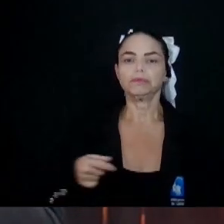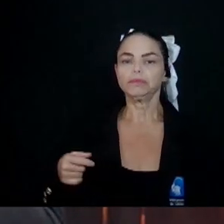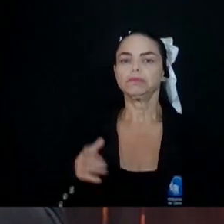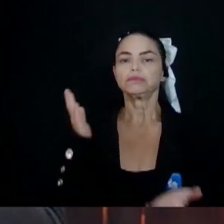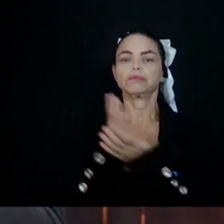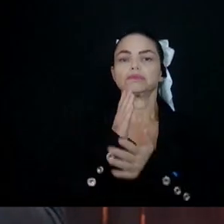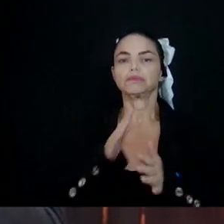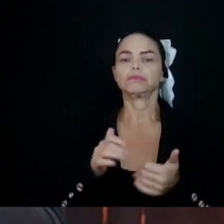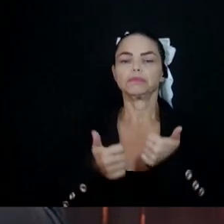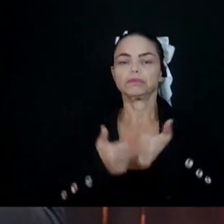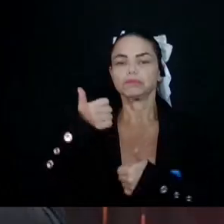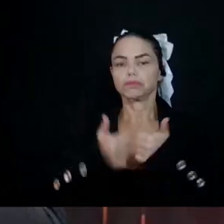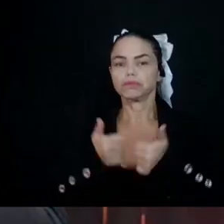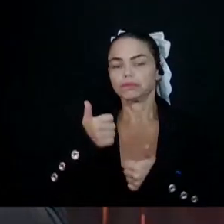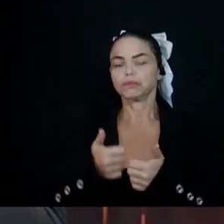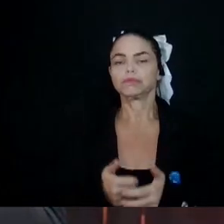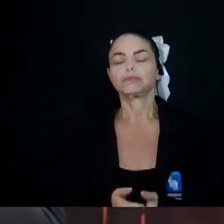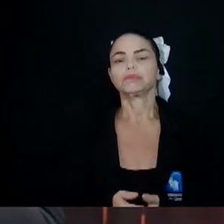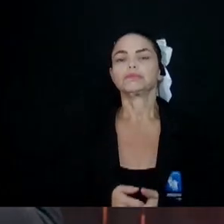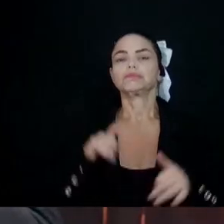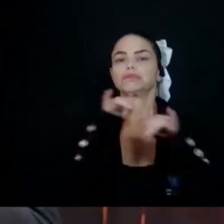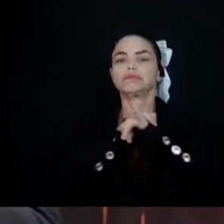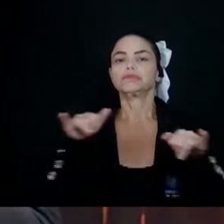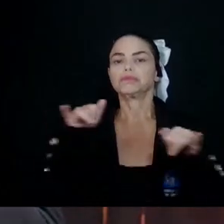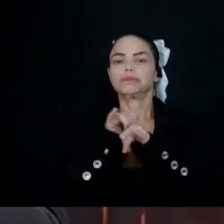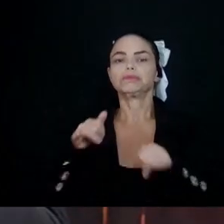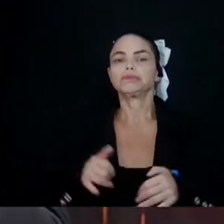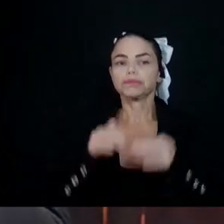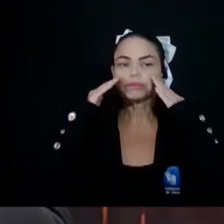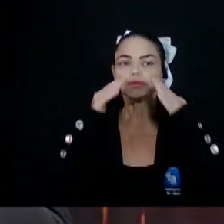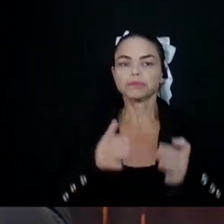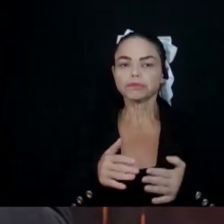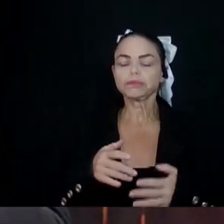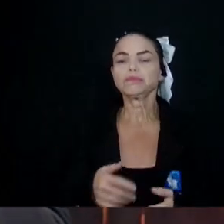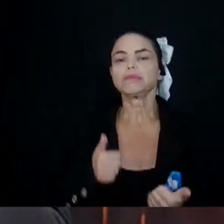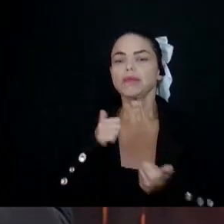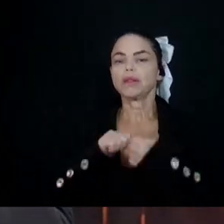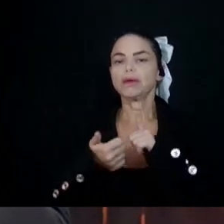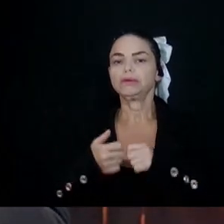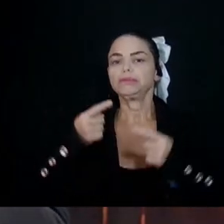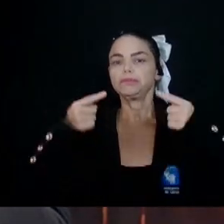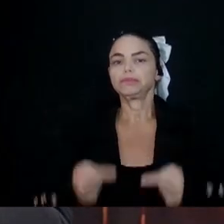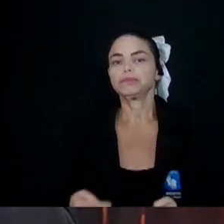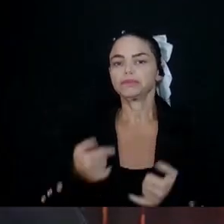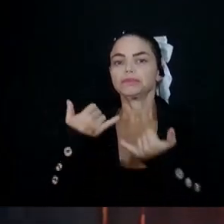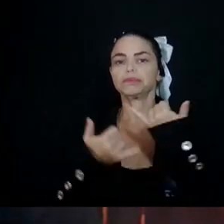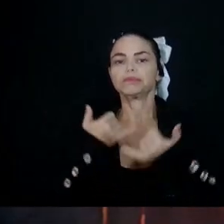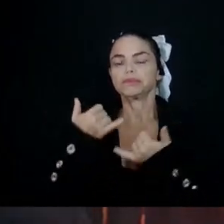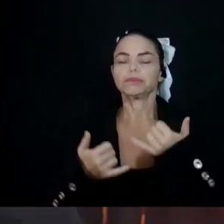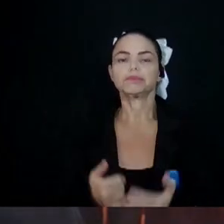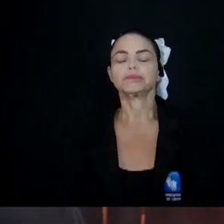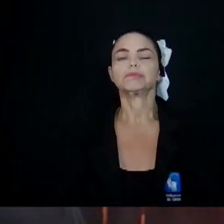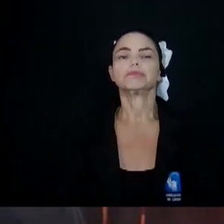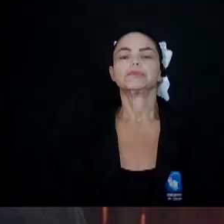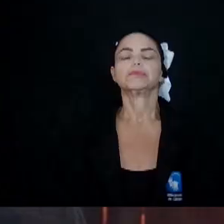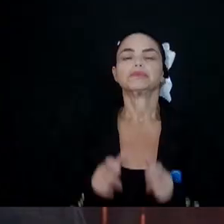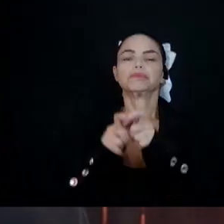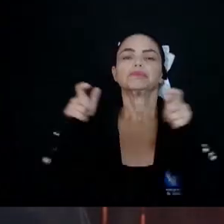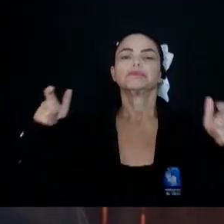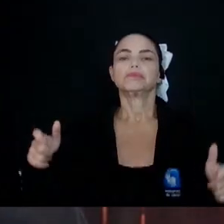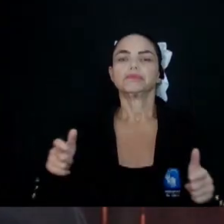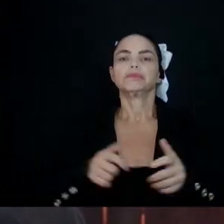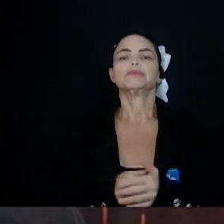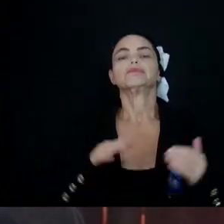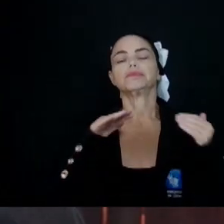com essa publicidade totalmente direcionada Uhum. para que seja feita uma publicidade mais ampla, de